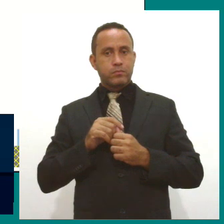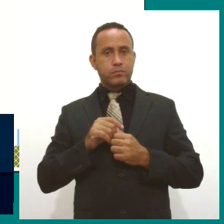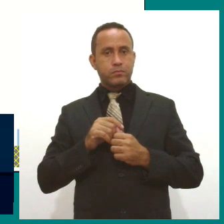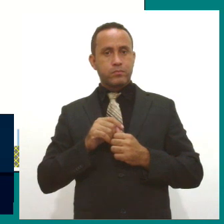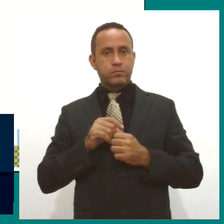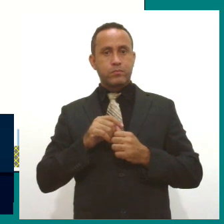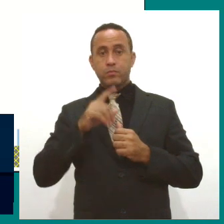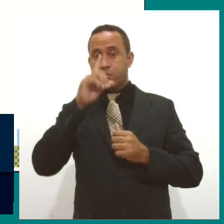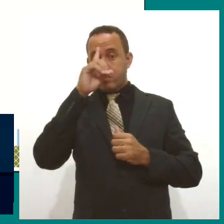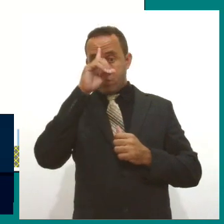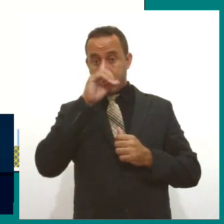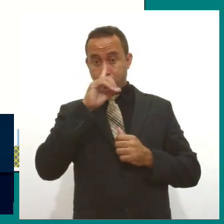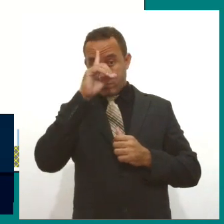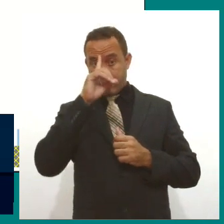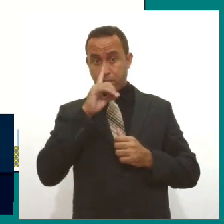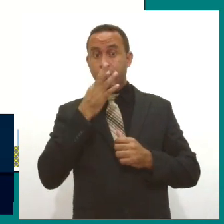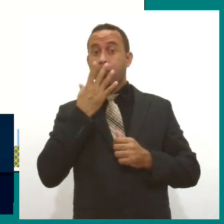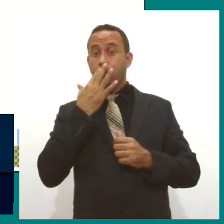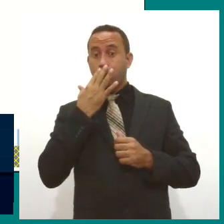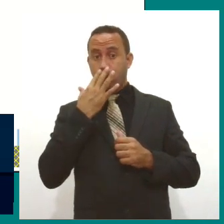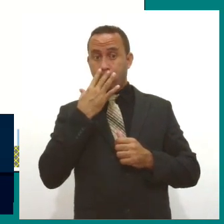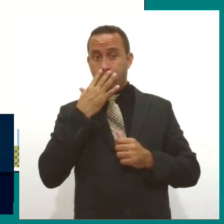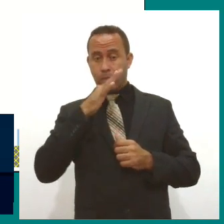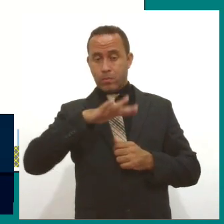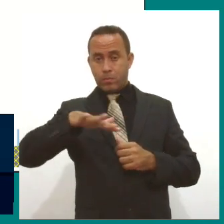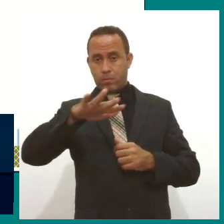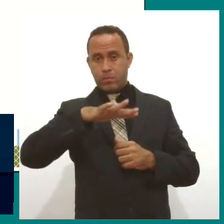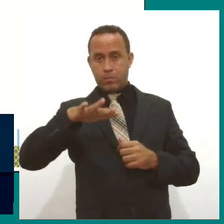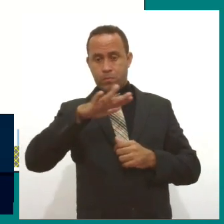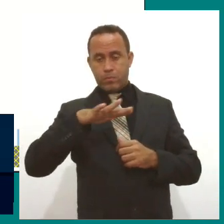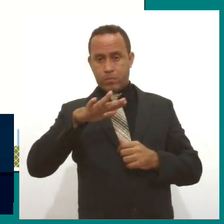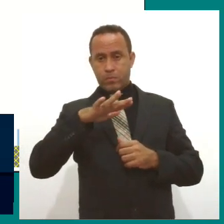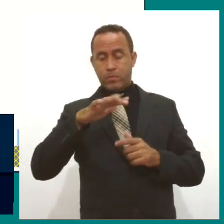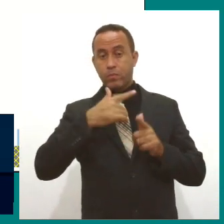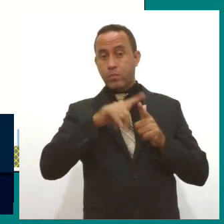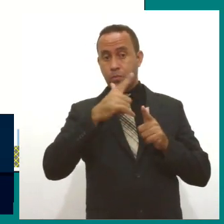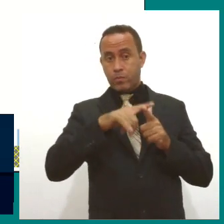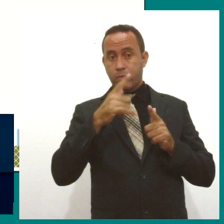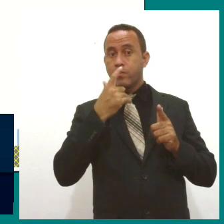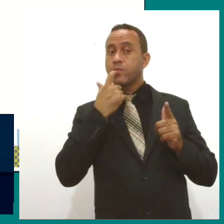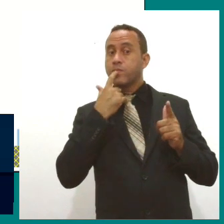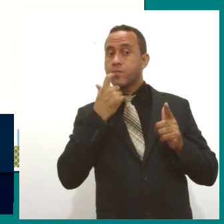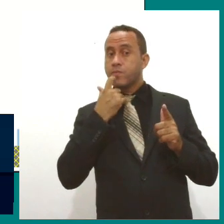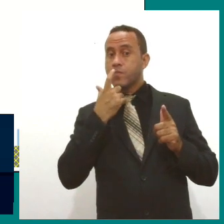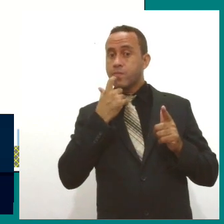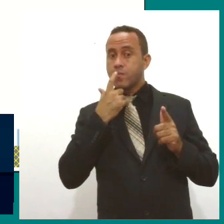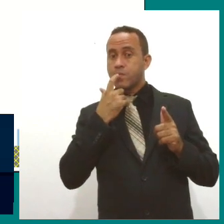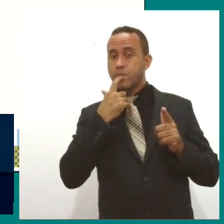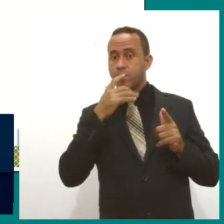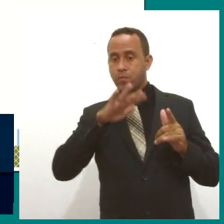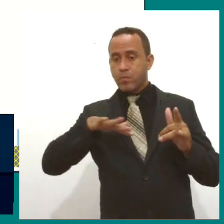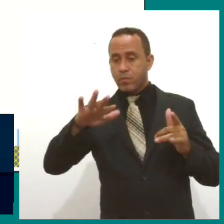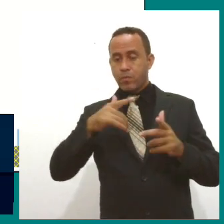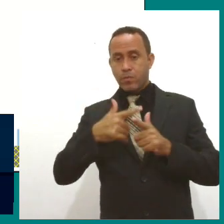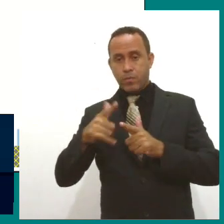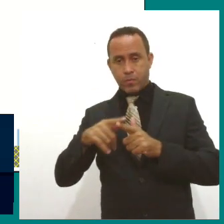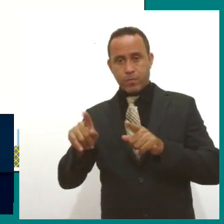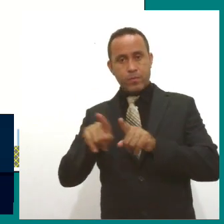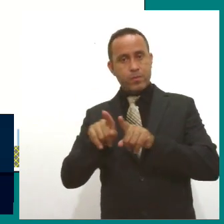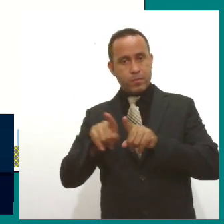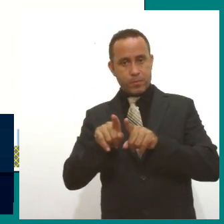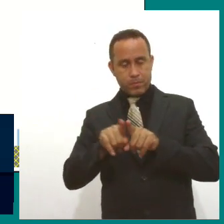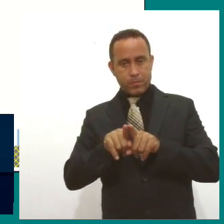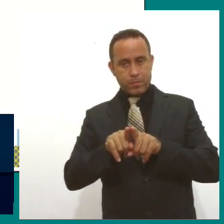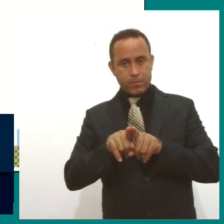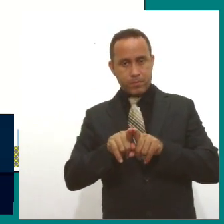verde, no amarelo, as regiões que são críticas, e em vermelho, onde há um déficit. Observe